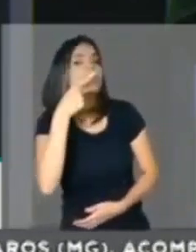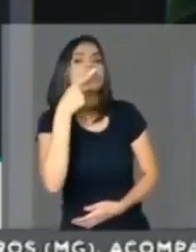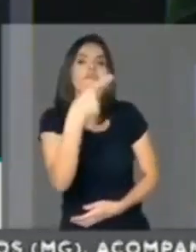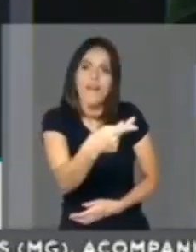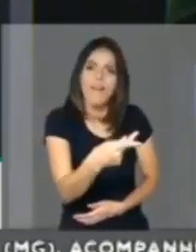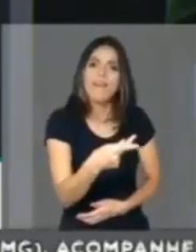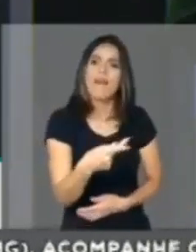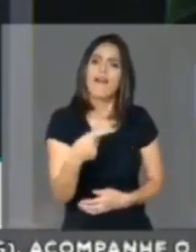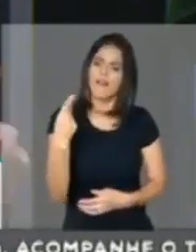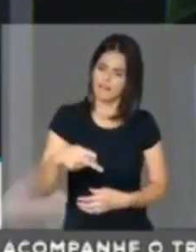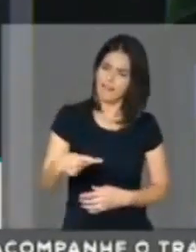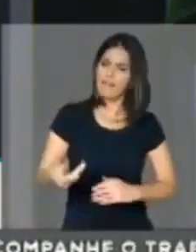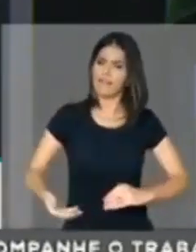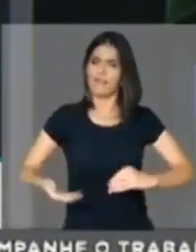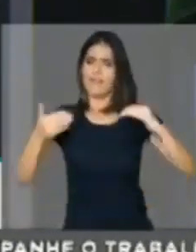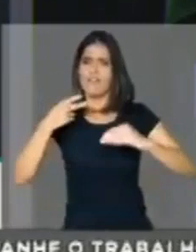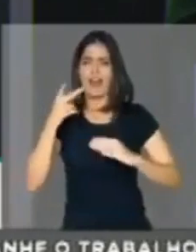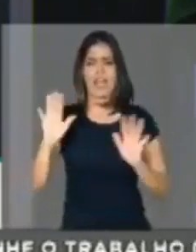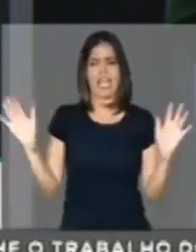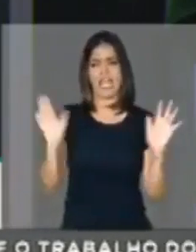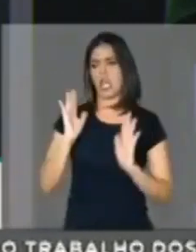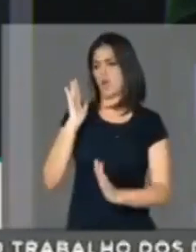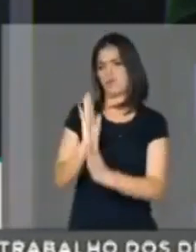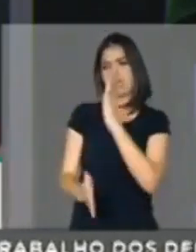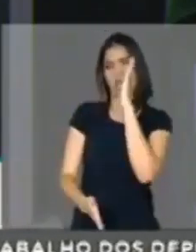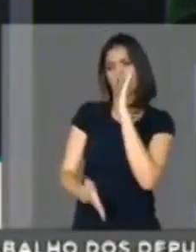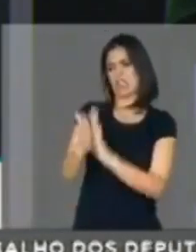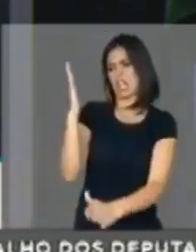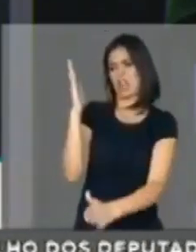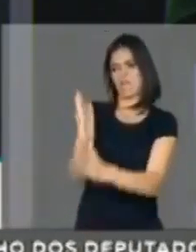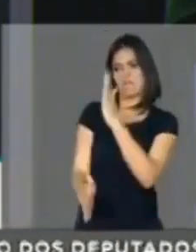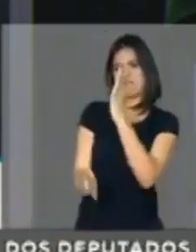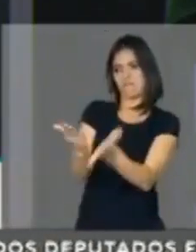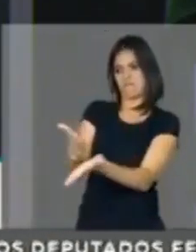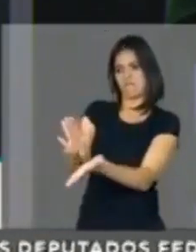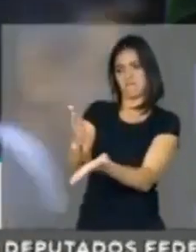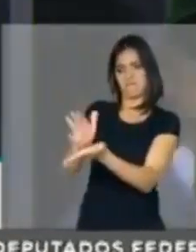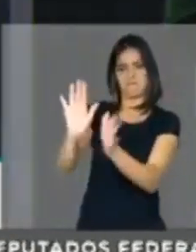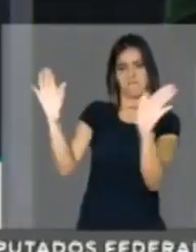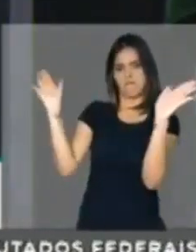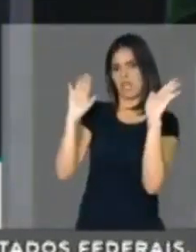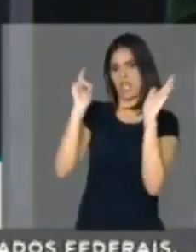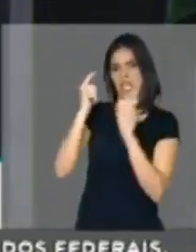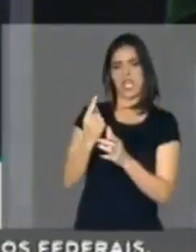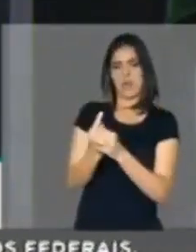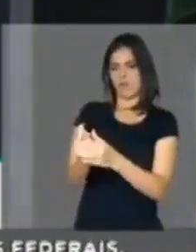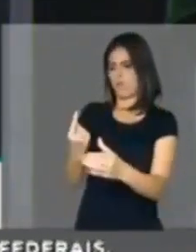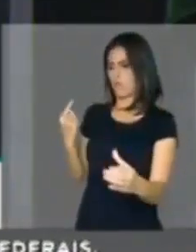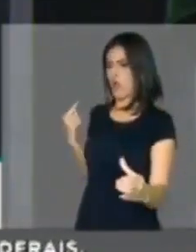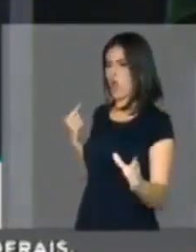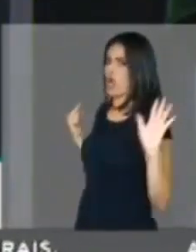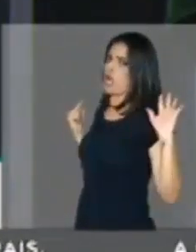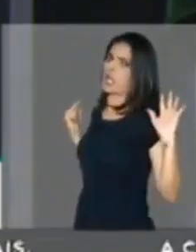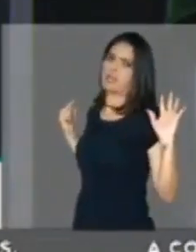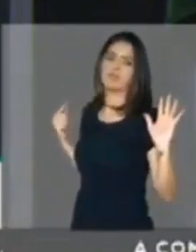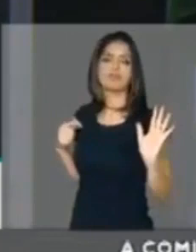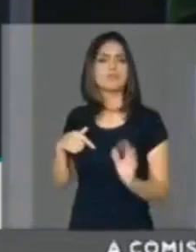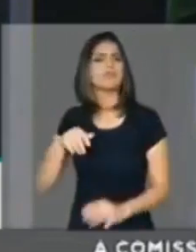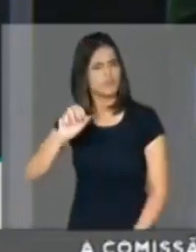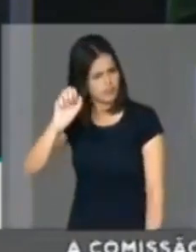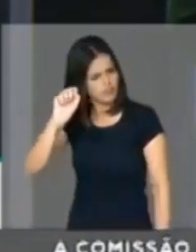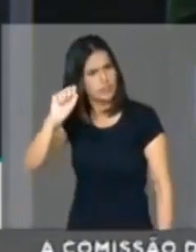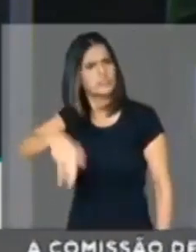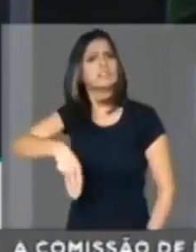no Senado e na Câmara, que ele não tinha nada a ver com isso. Tinha sim. E tem ele também a ver com a destruição dos